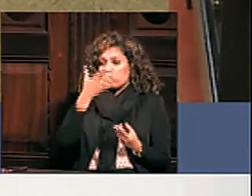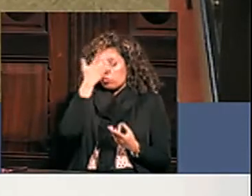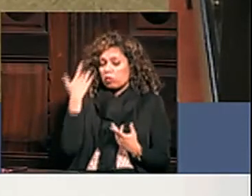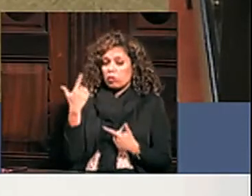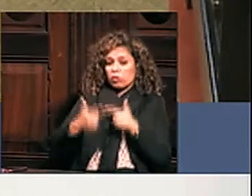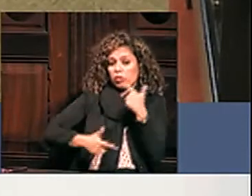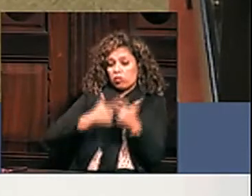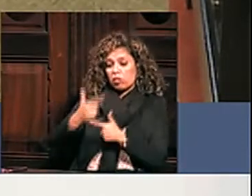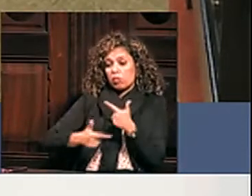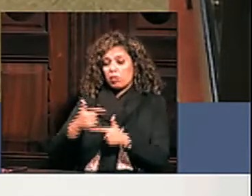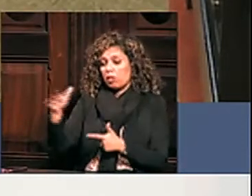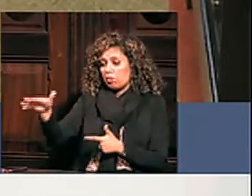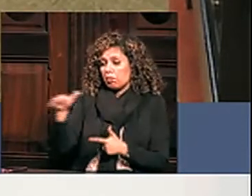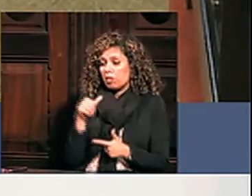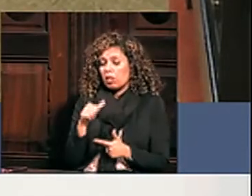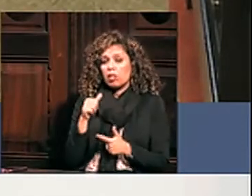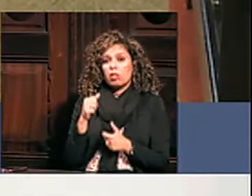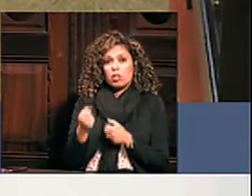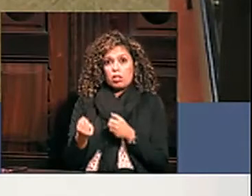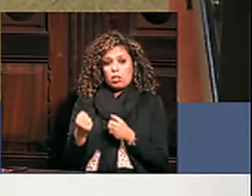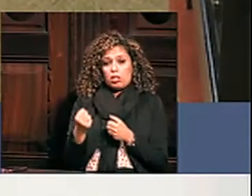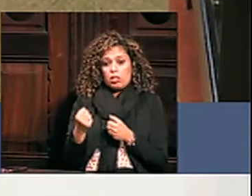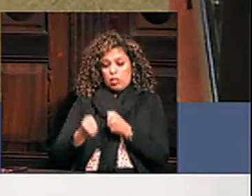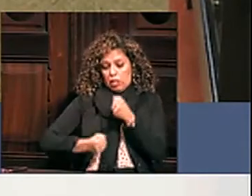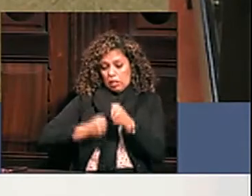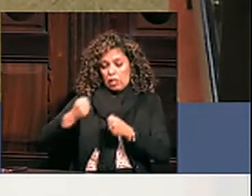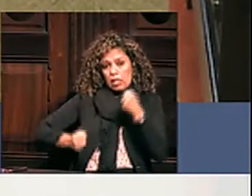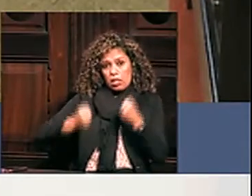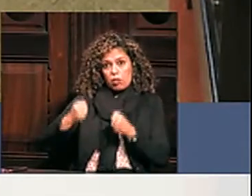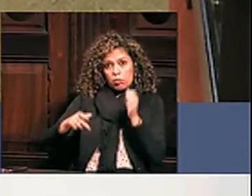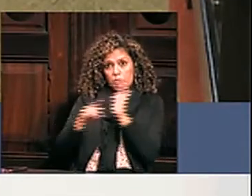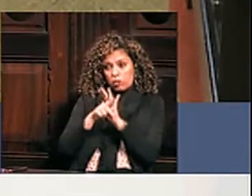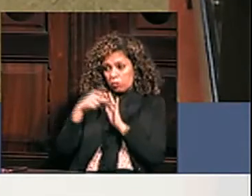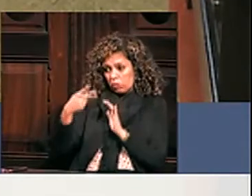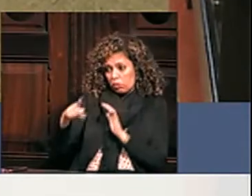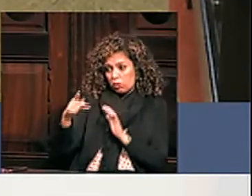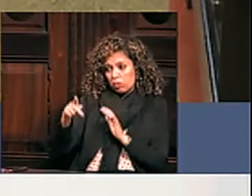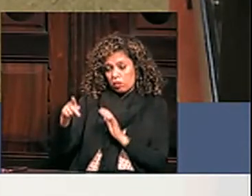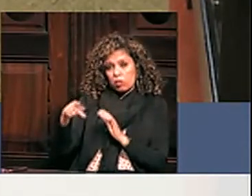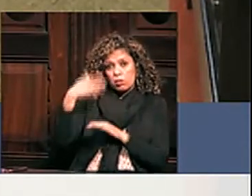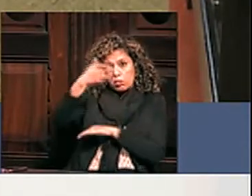que usam seus carros. Pedreiros, carpinteiros,